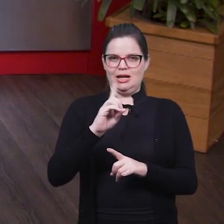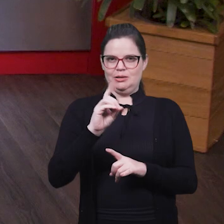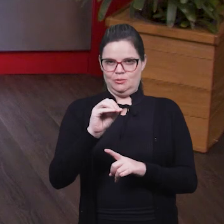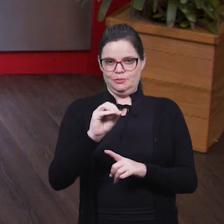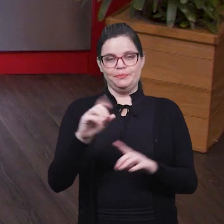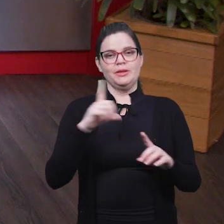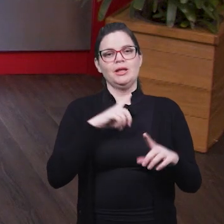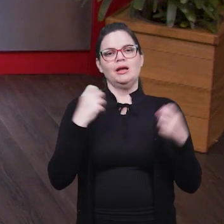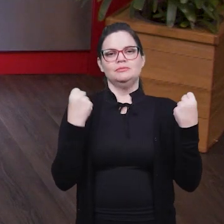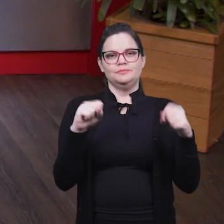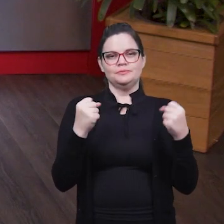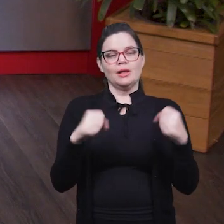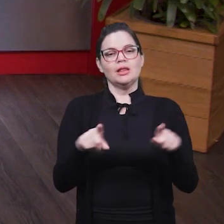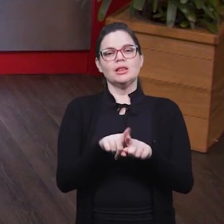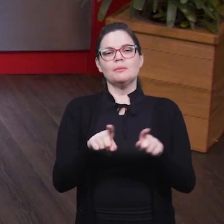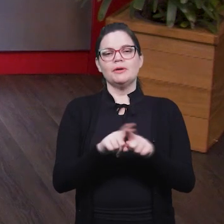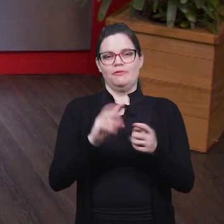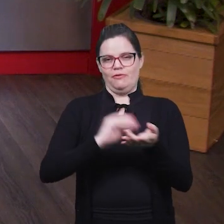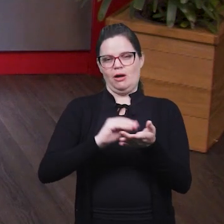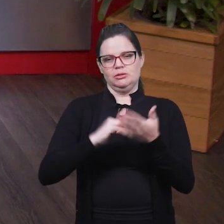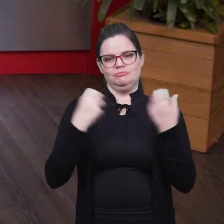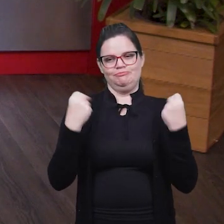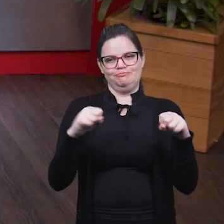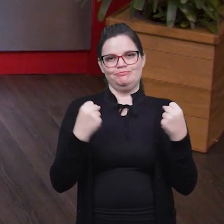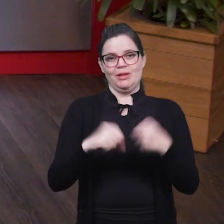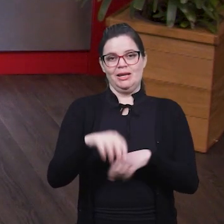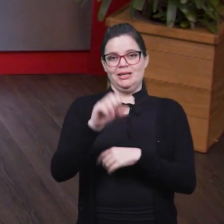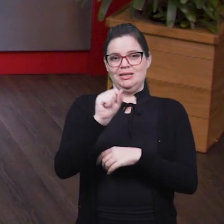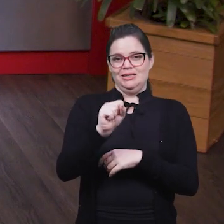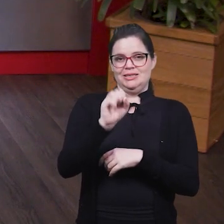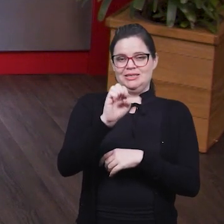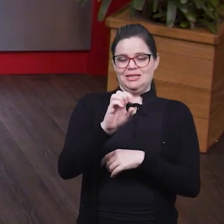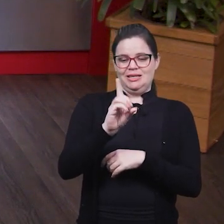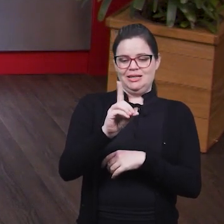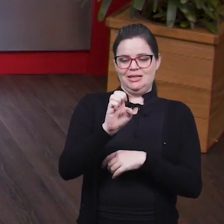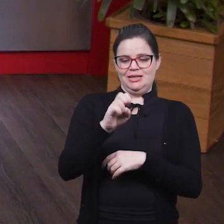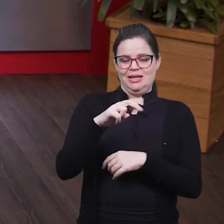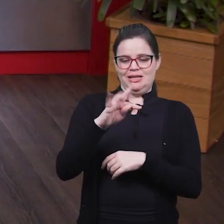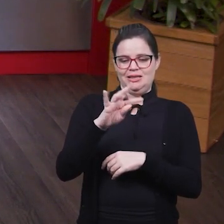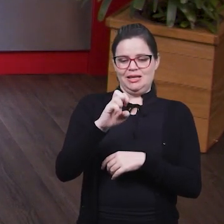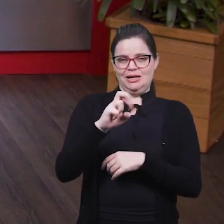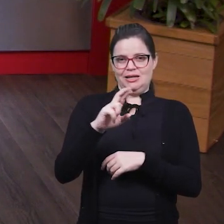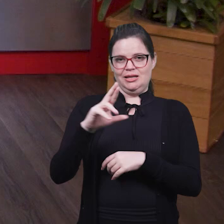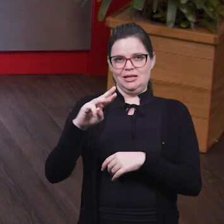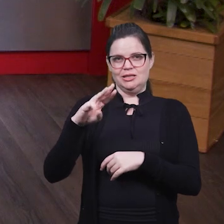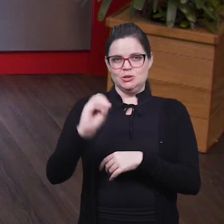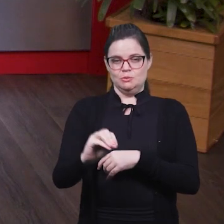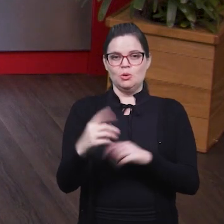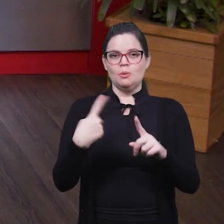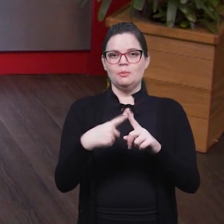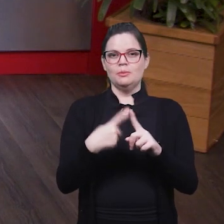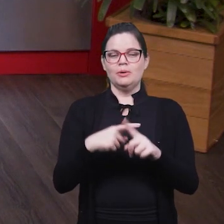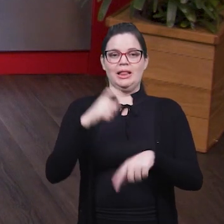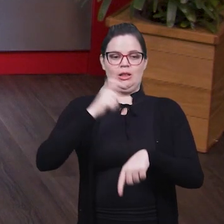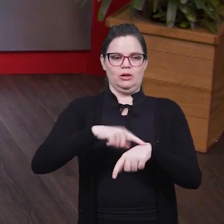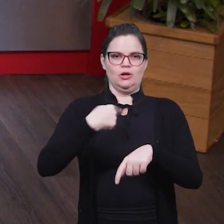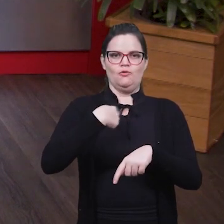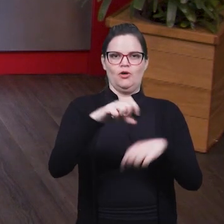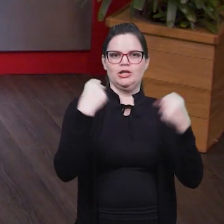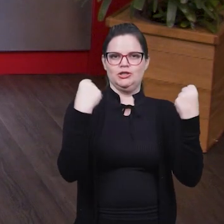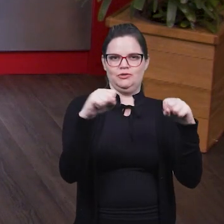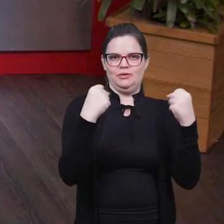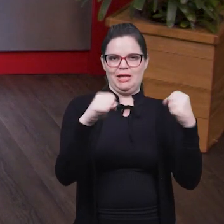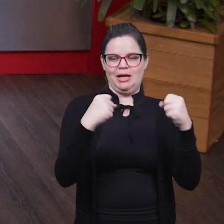física e sedentarismo, ao realizar as atividades, o músculo ele consegue absorver